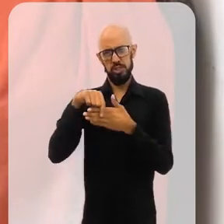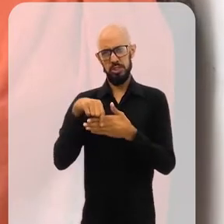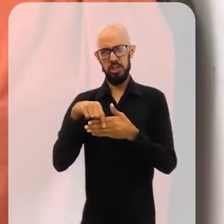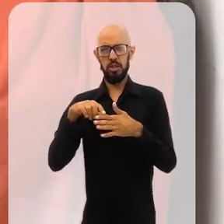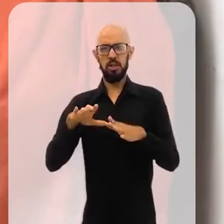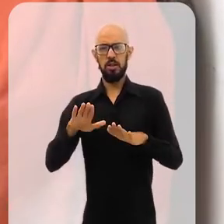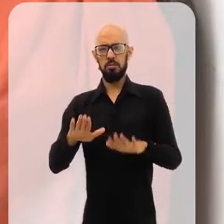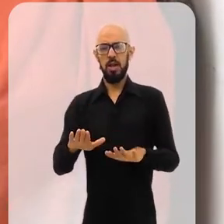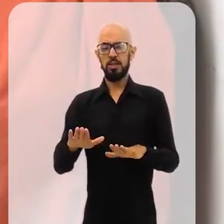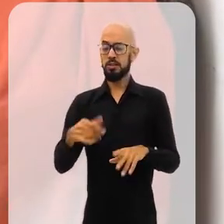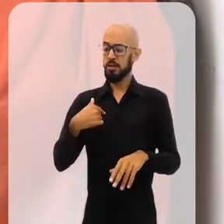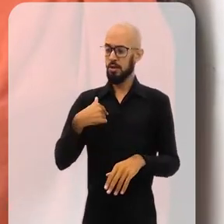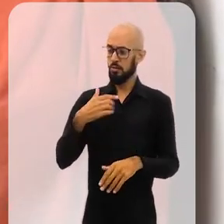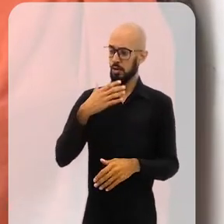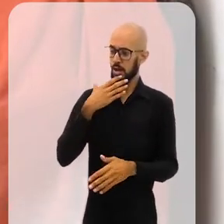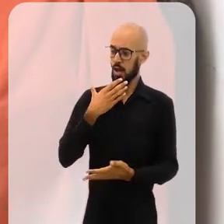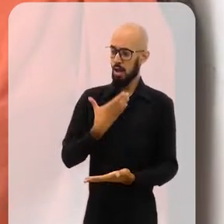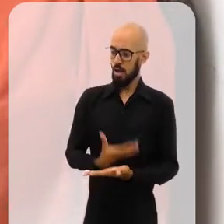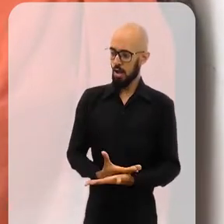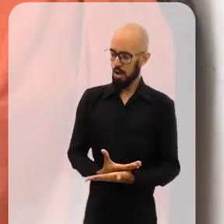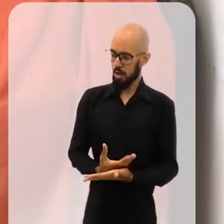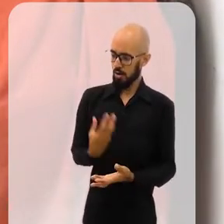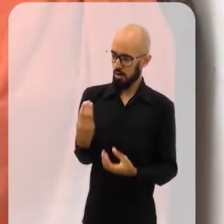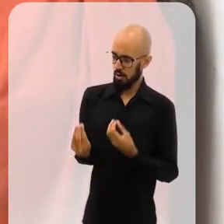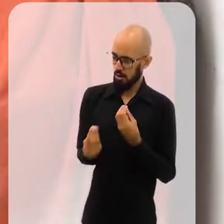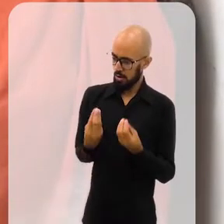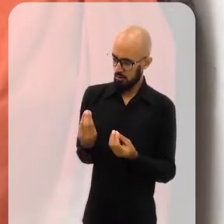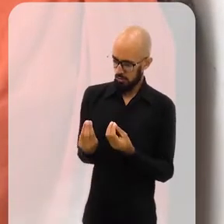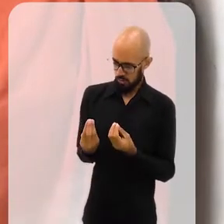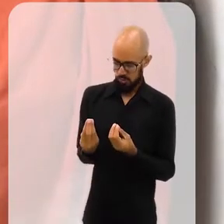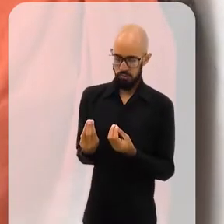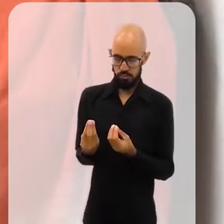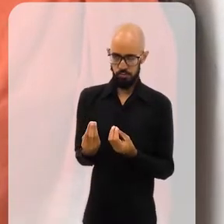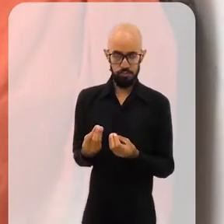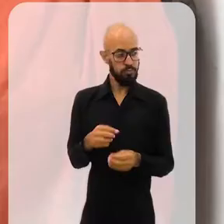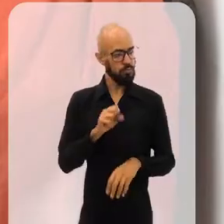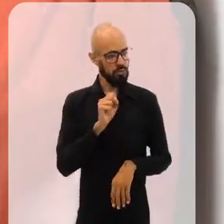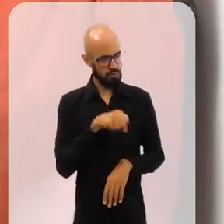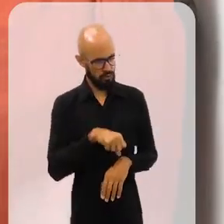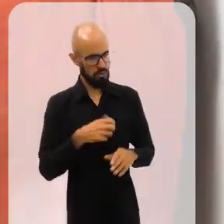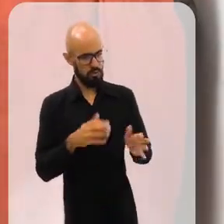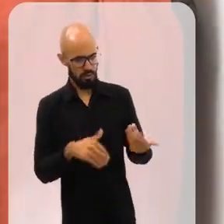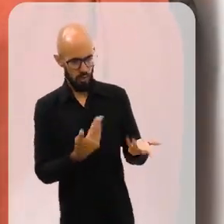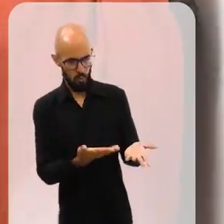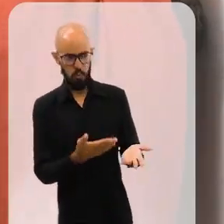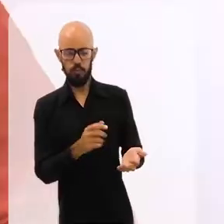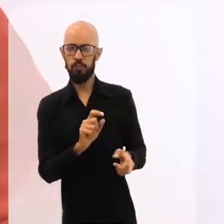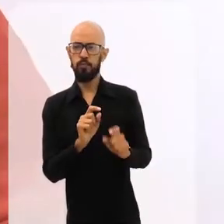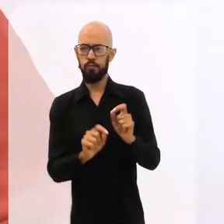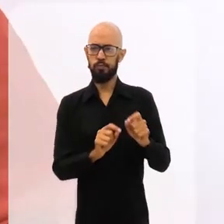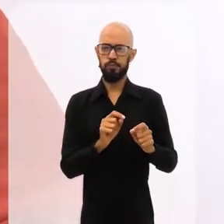Tem. Mas eu fiquei impressionada com aquilo. Aquela visão me impressionou. O budismo